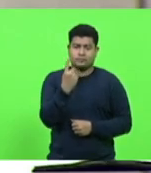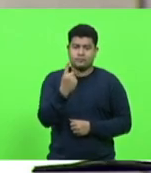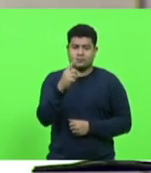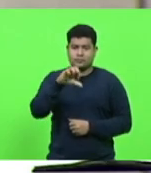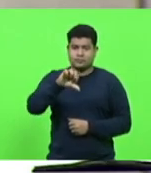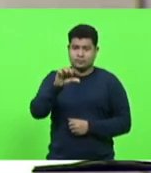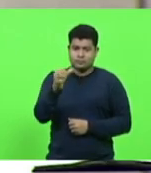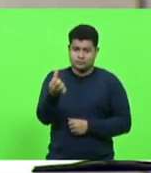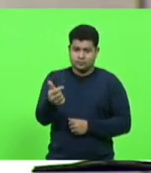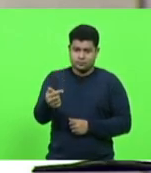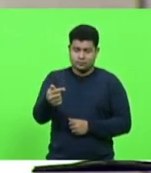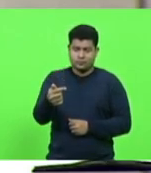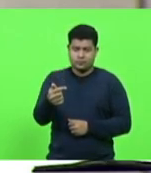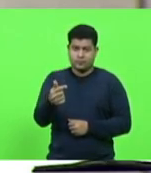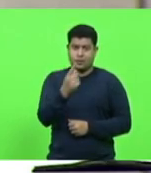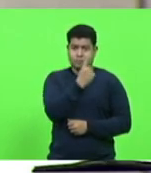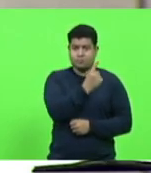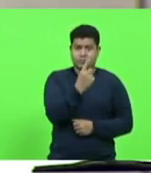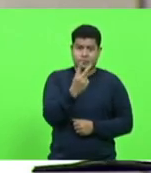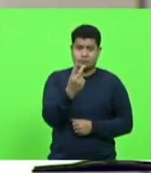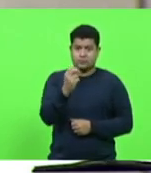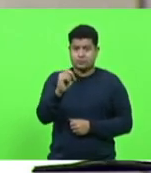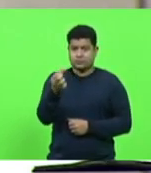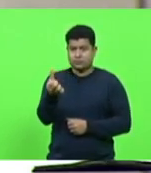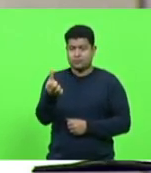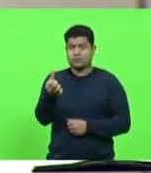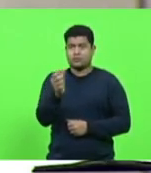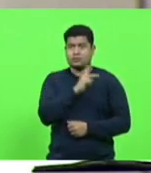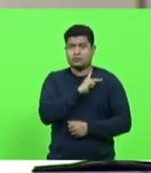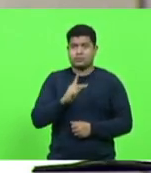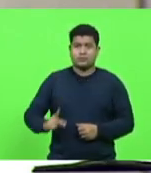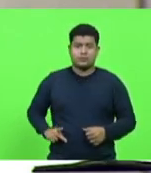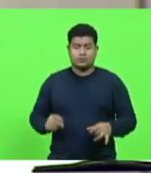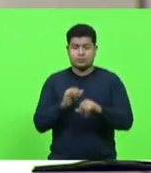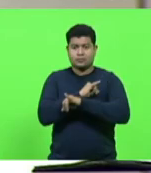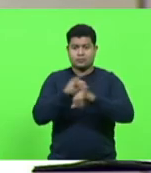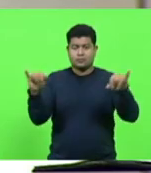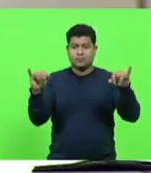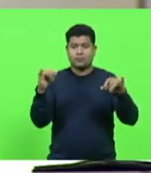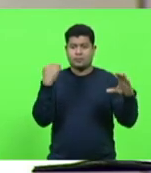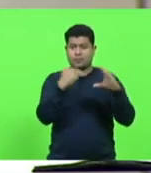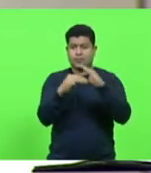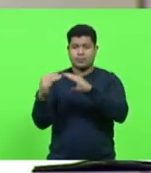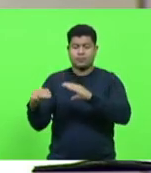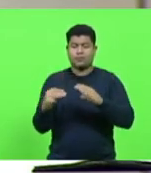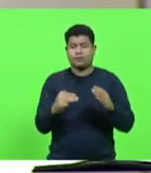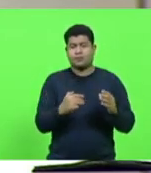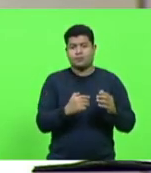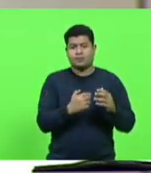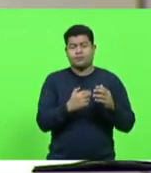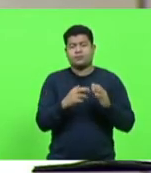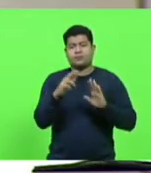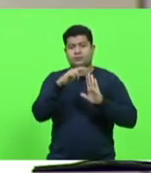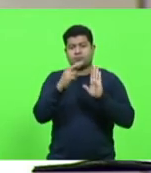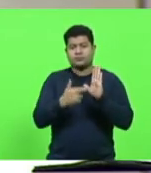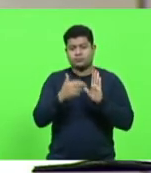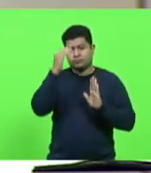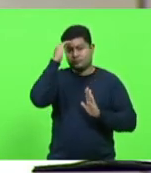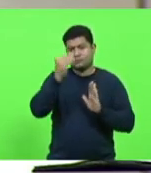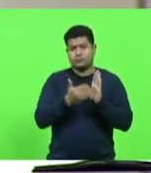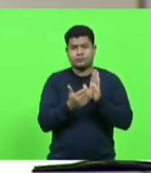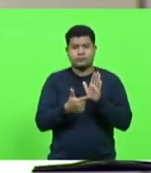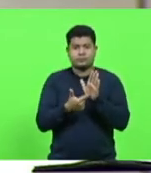1197 a 1206. Essa presidência comunica que encaminhará aos destinatários, conforme determina